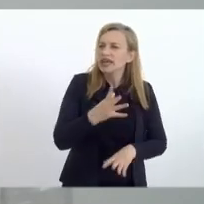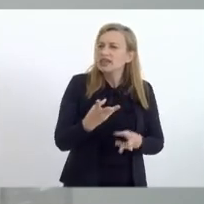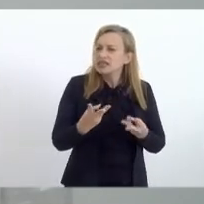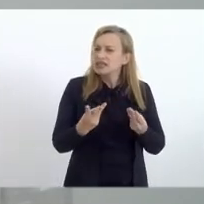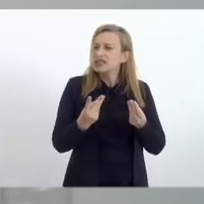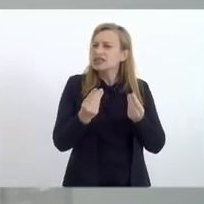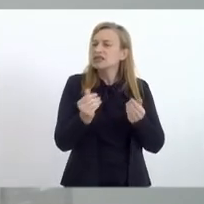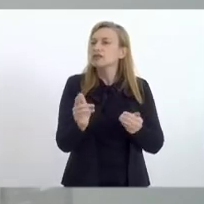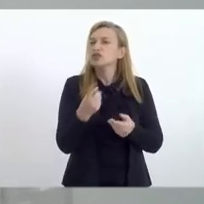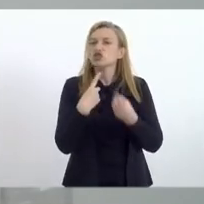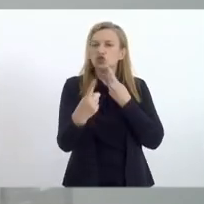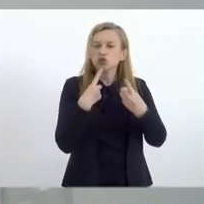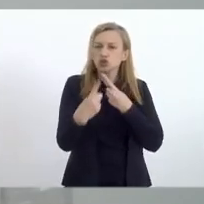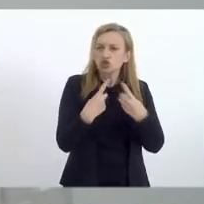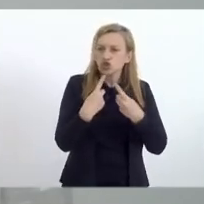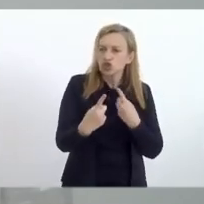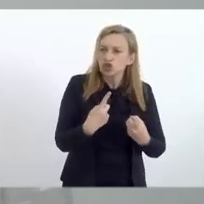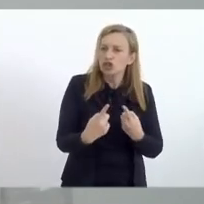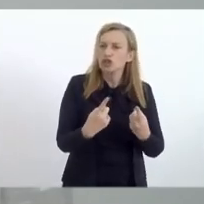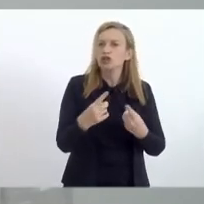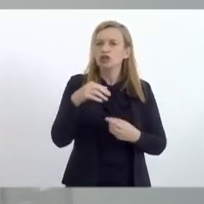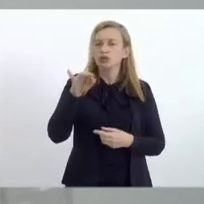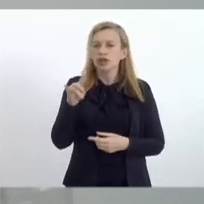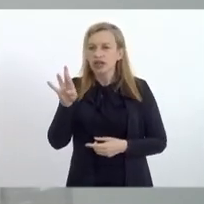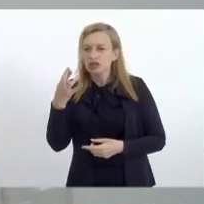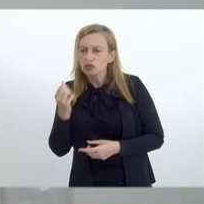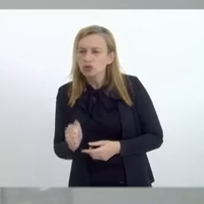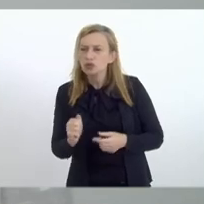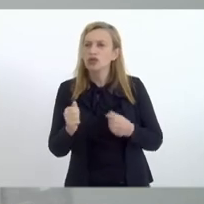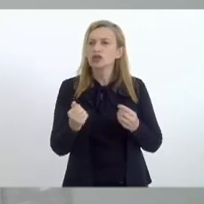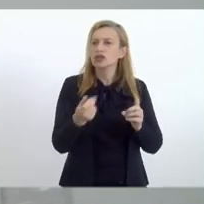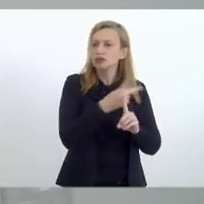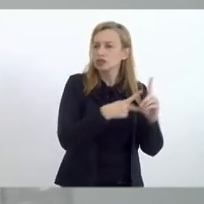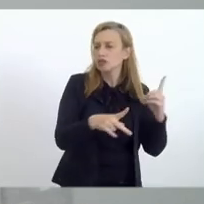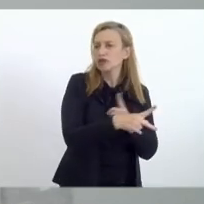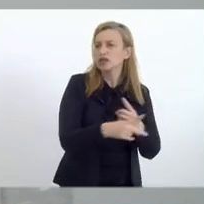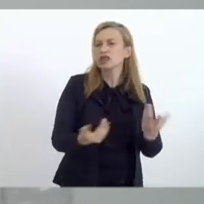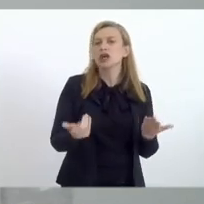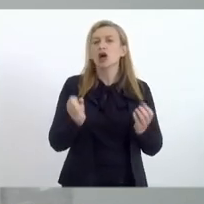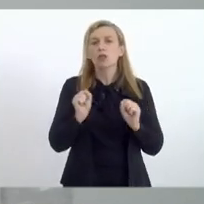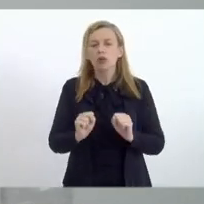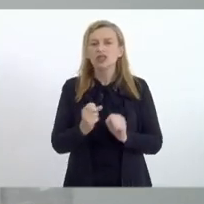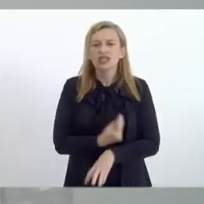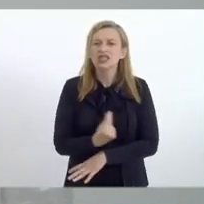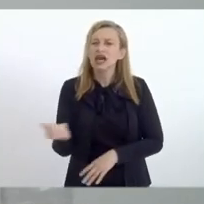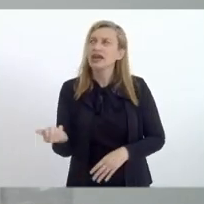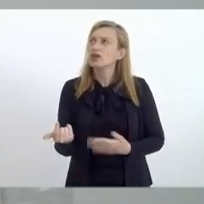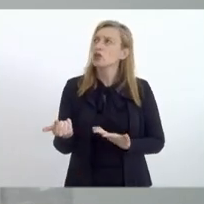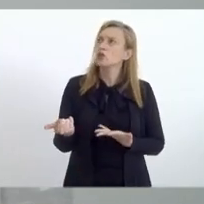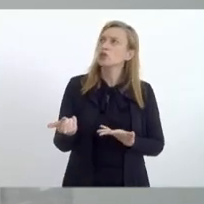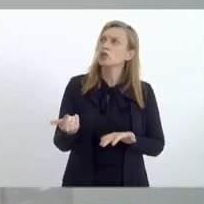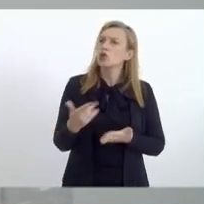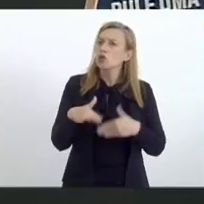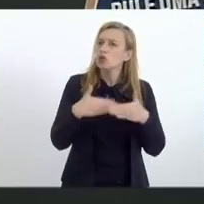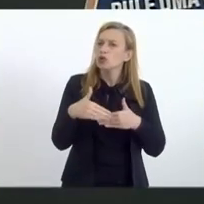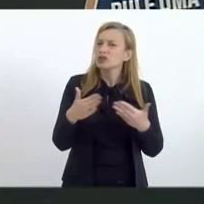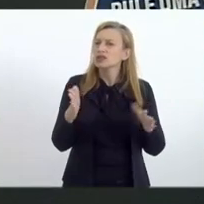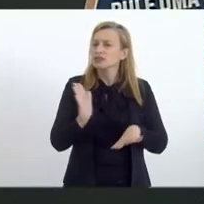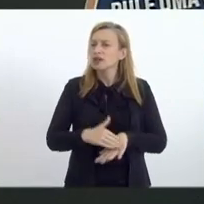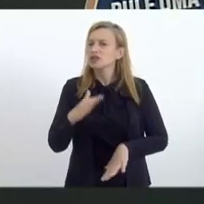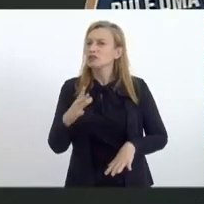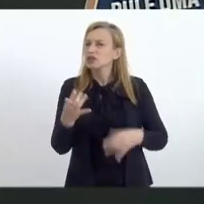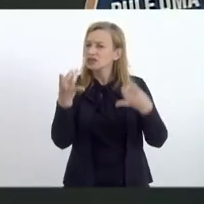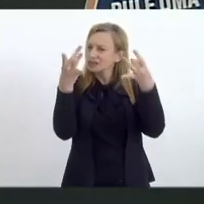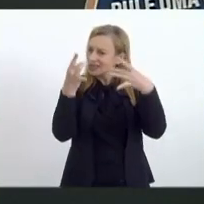aqui questões de nomenclatura, por exemplo, especialmente ao Rio Previdência, que a gente possa sair com um processo mais ou menos